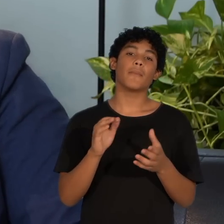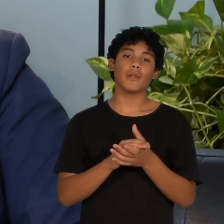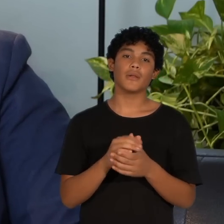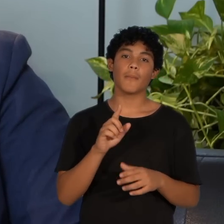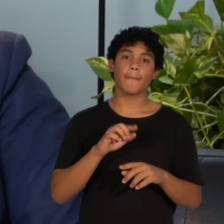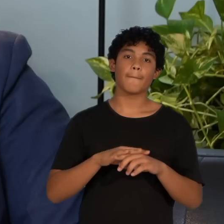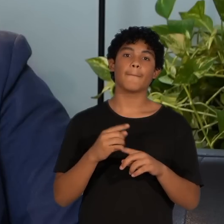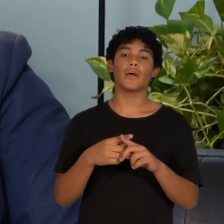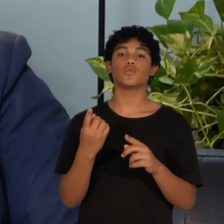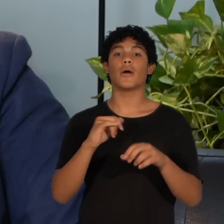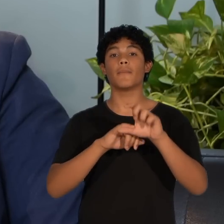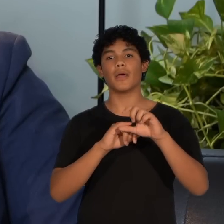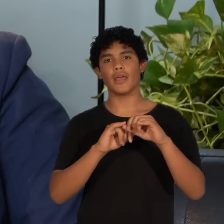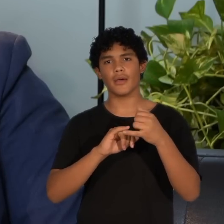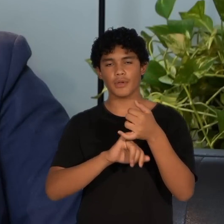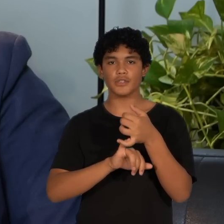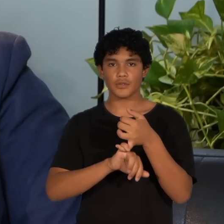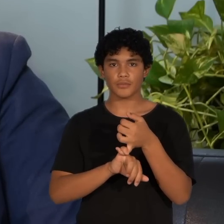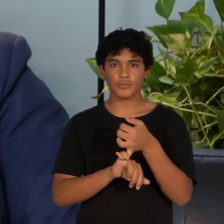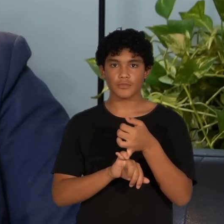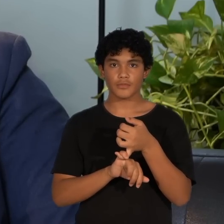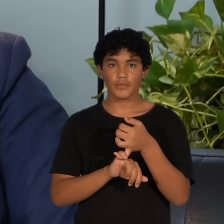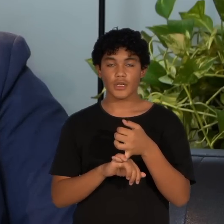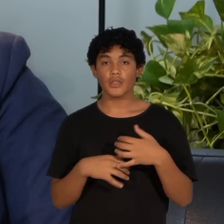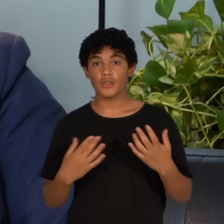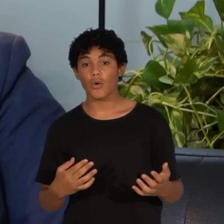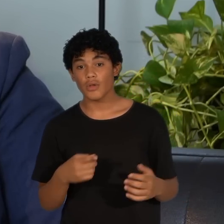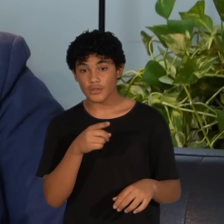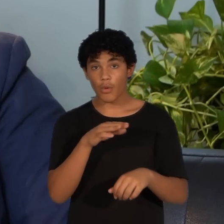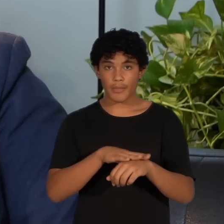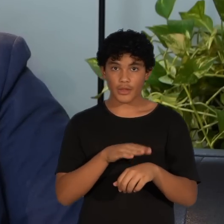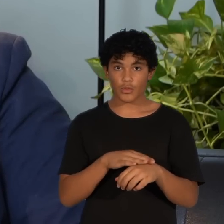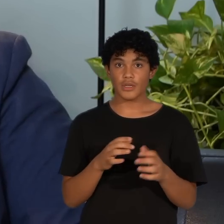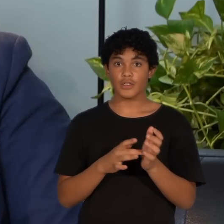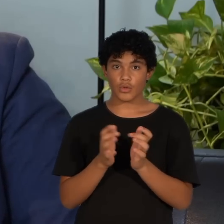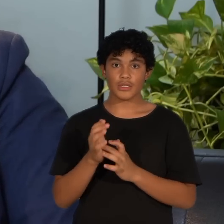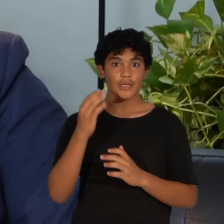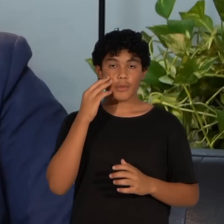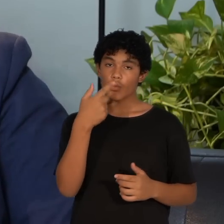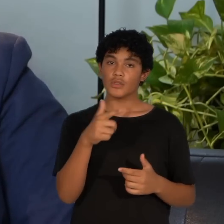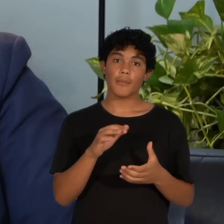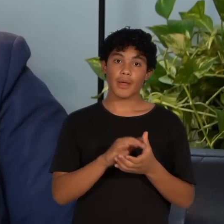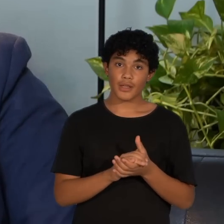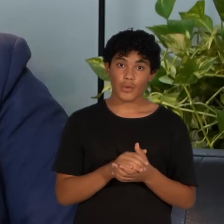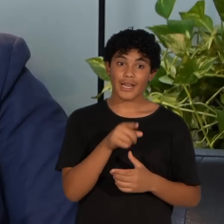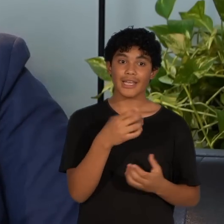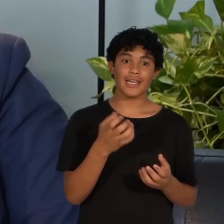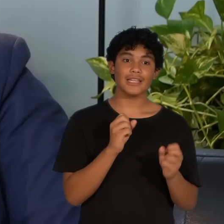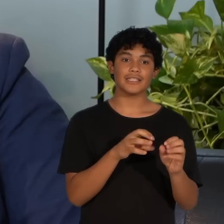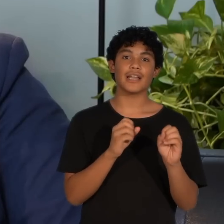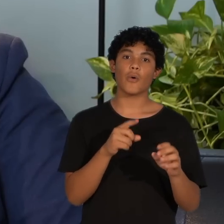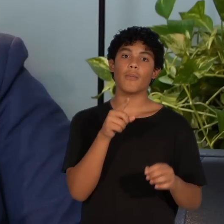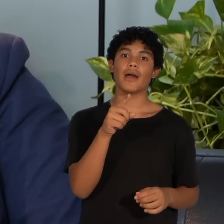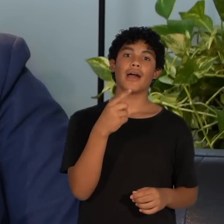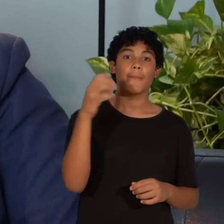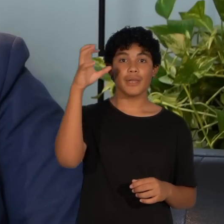Jesus coloca ela em desconforto. E isso é importante. Por quê? Porque Jesus está ensinando uma lição. Jesus quer salvar pessoas, mas Jesus quer salvar do